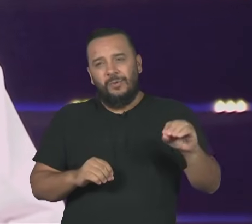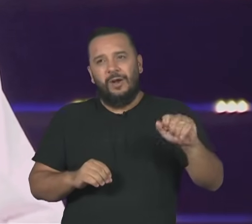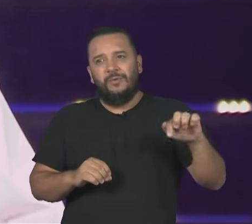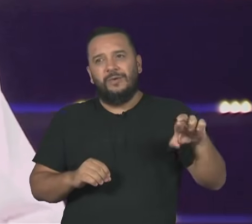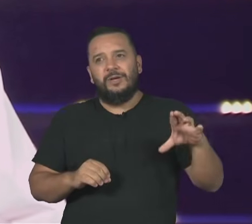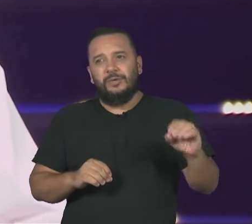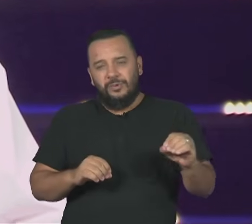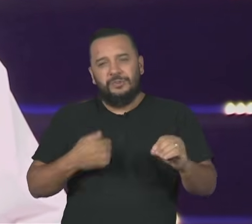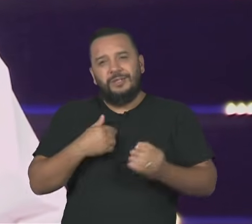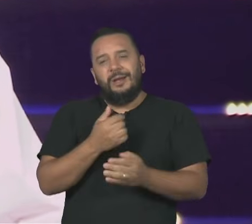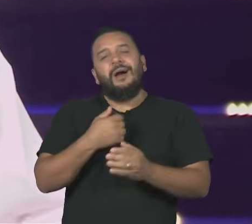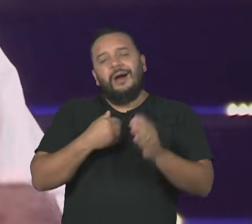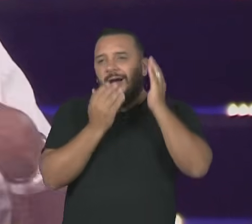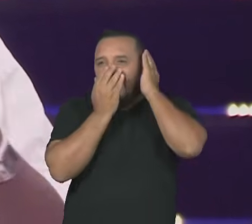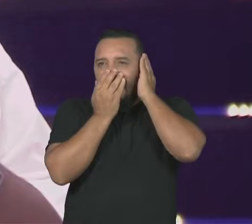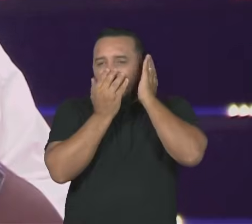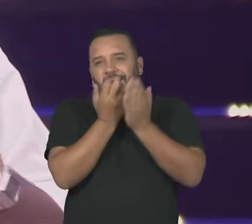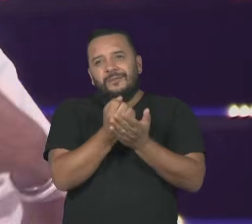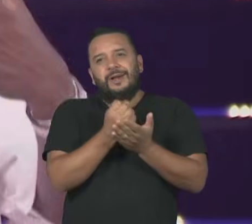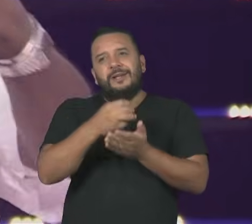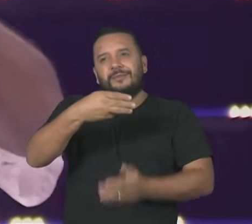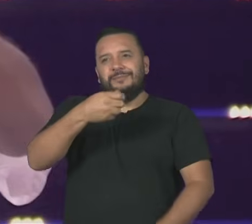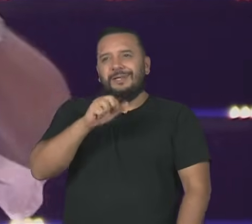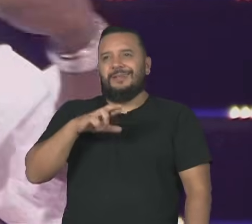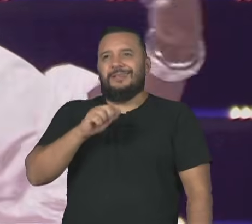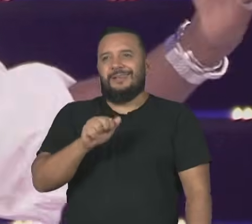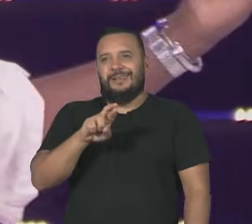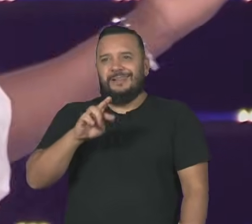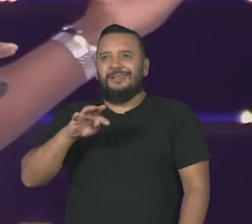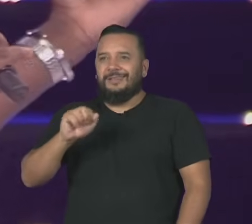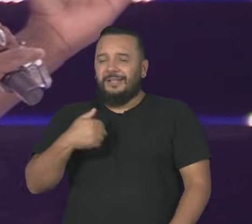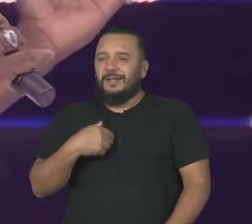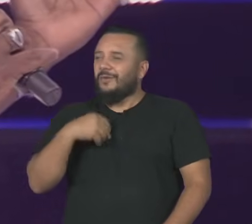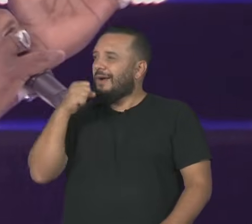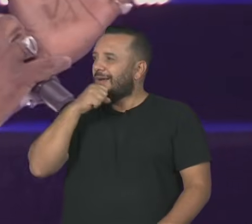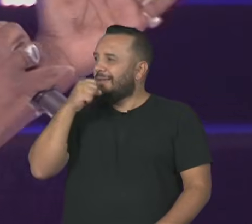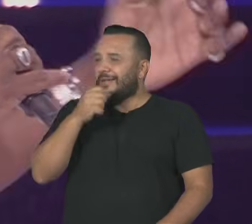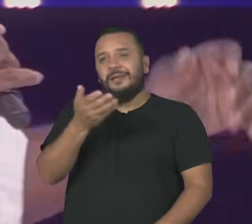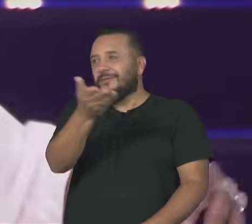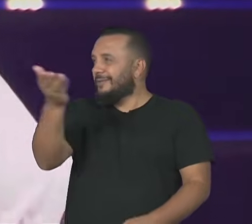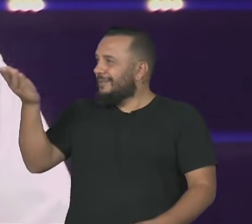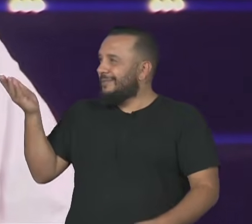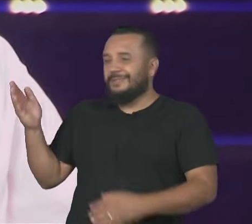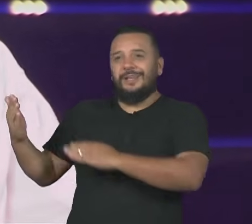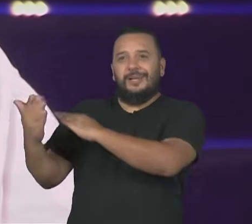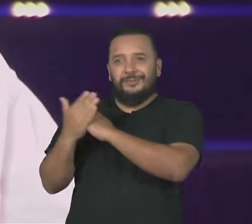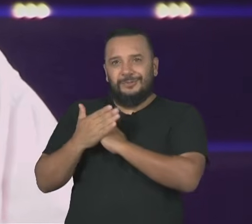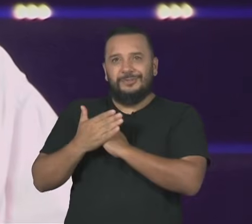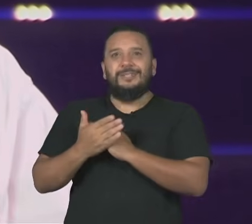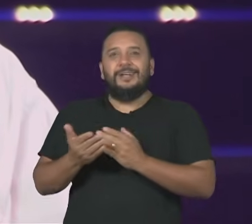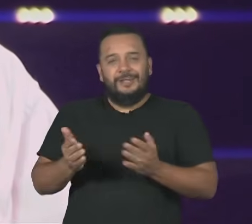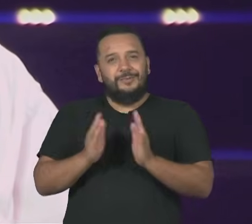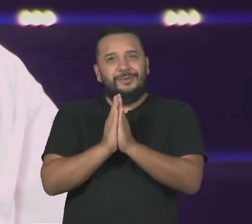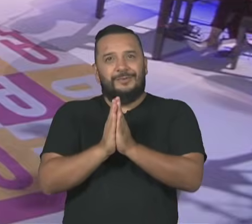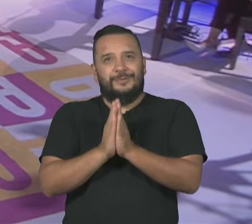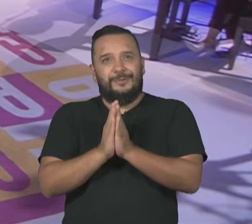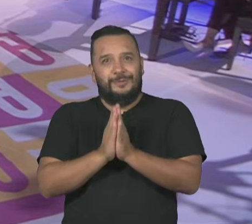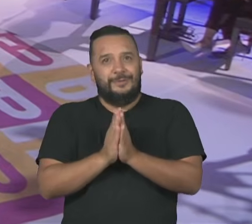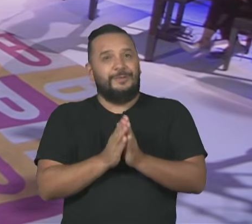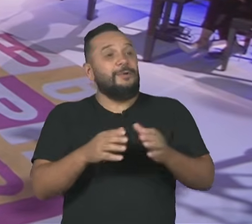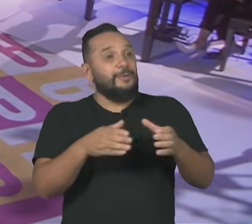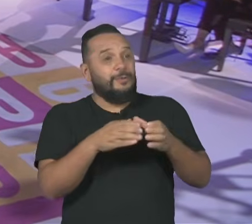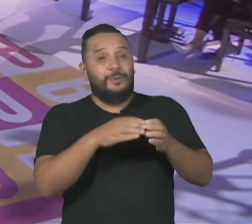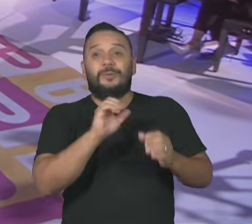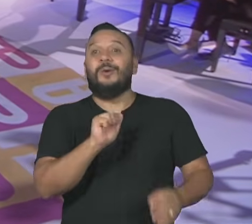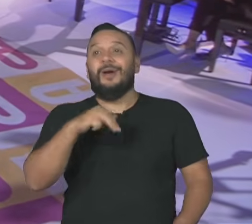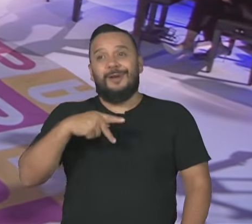pela Maria Rita. Agora eu vou cantar com a ajuda dessa plateia maravilhosa. Vai cantar Inclusive de comigo. Campo Grande. De